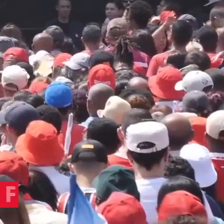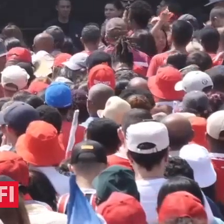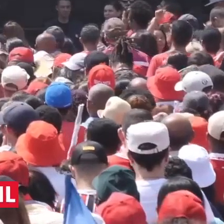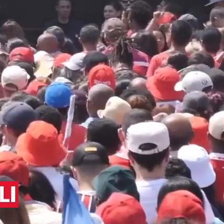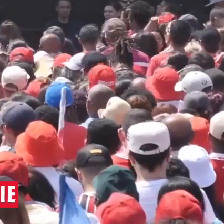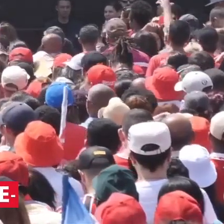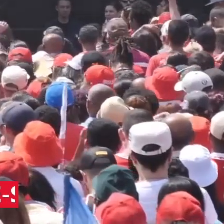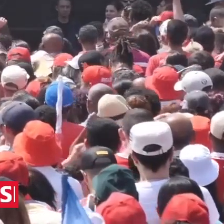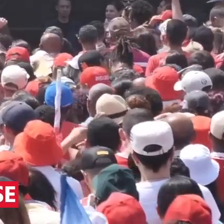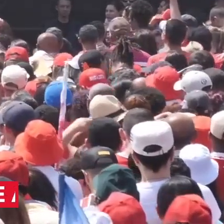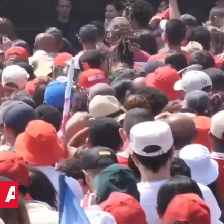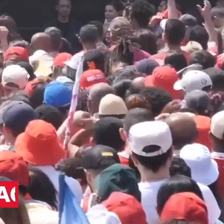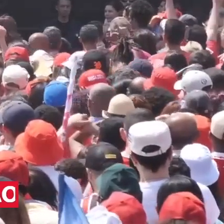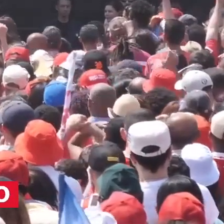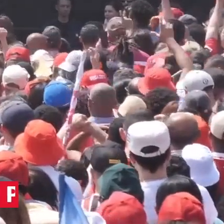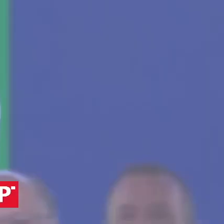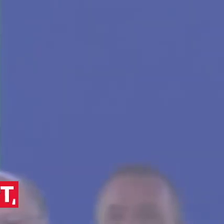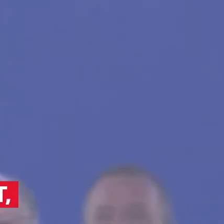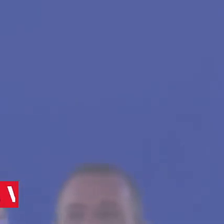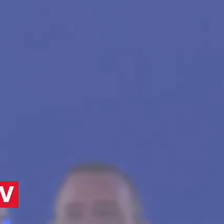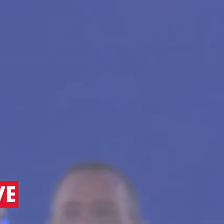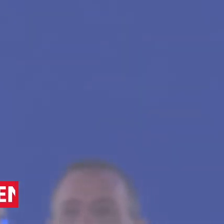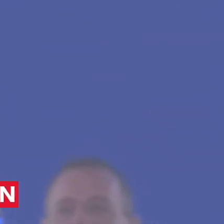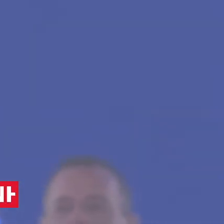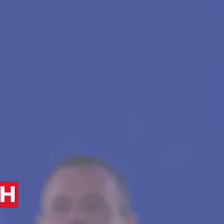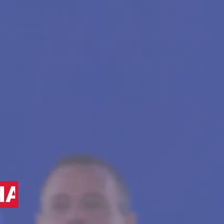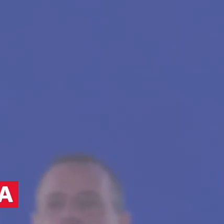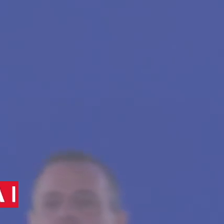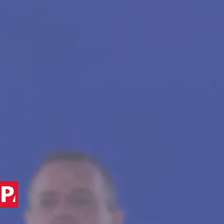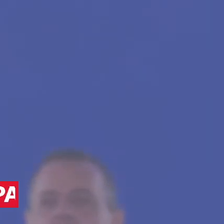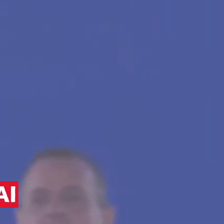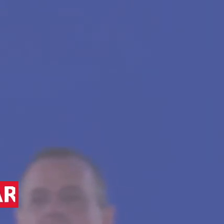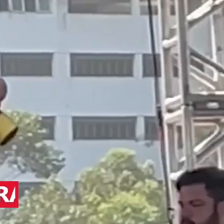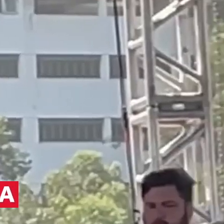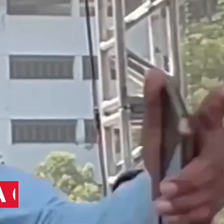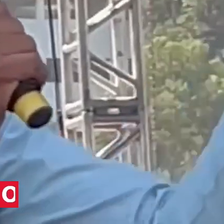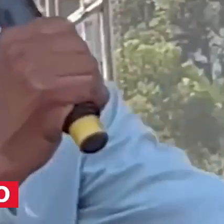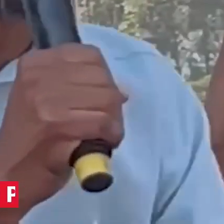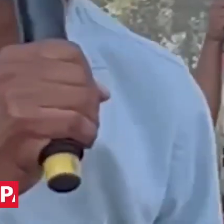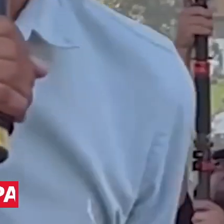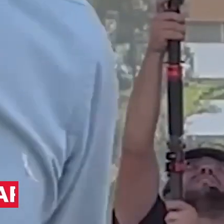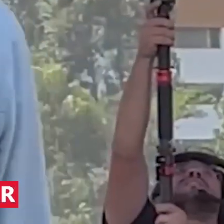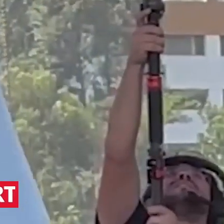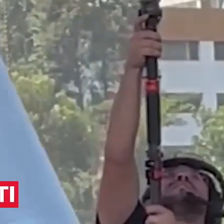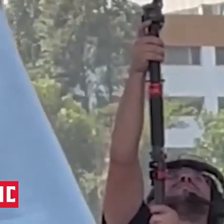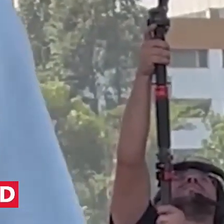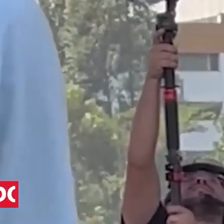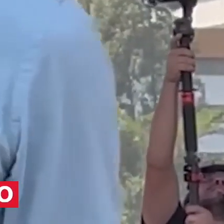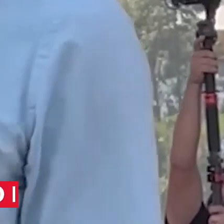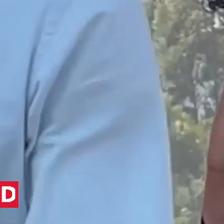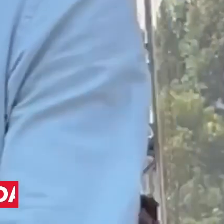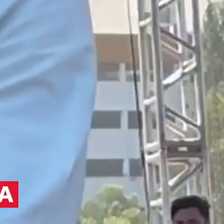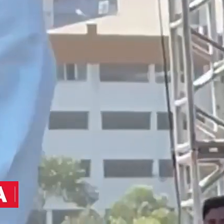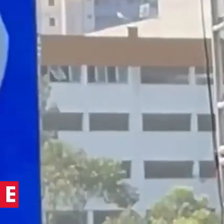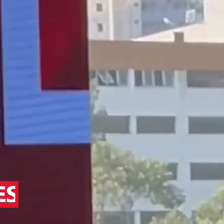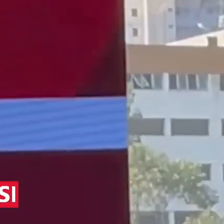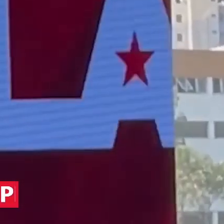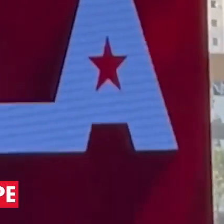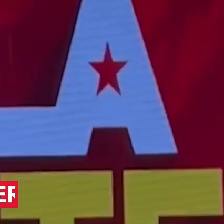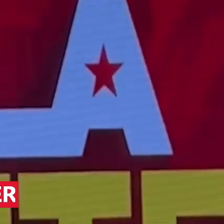falcatrua que foram feitos. Esse país precisa efetivamente de muita paz para voltar a crescer, para as pessoas viverem bem.